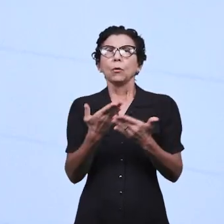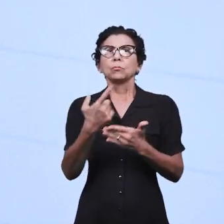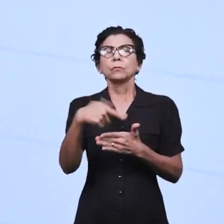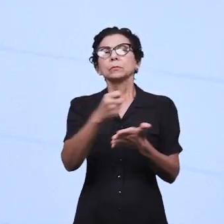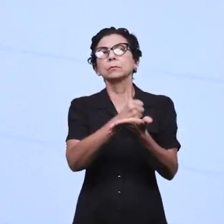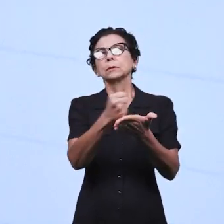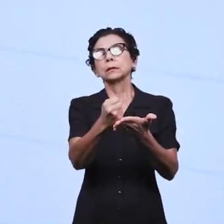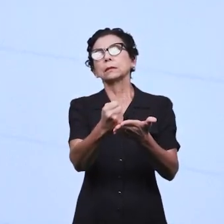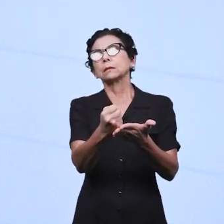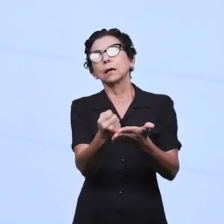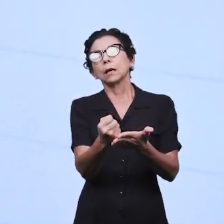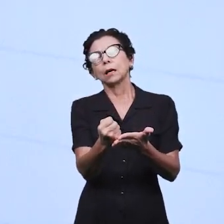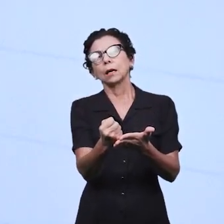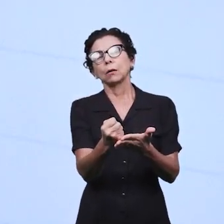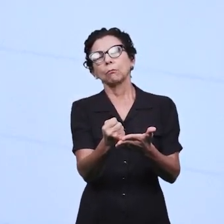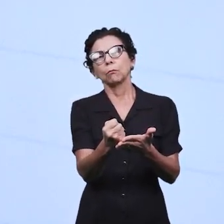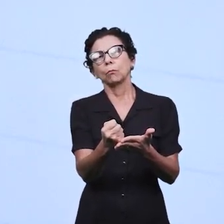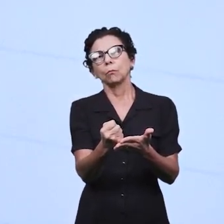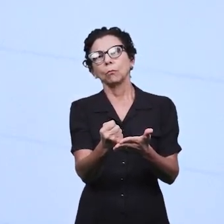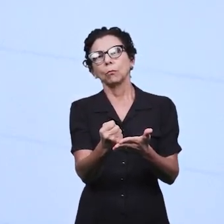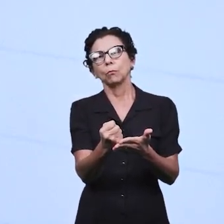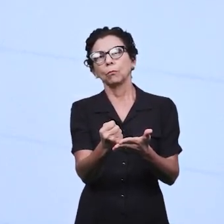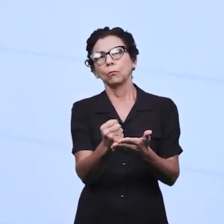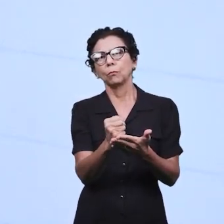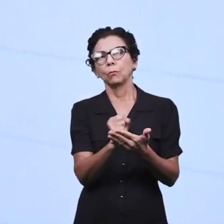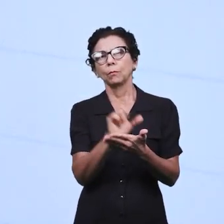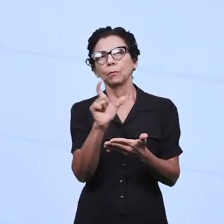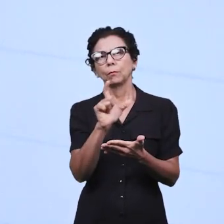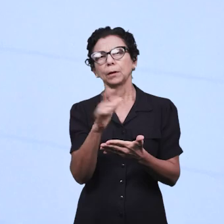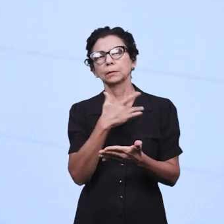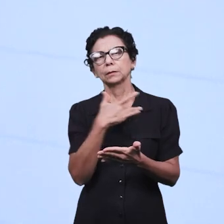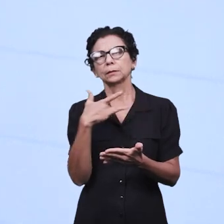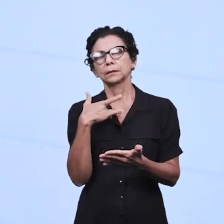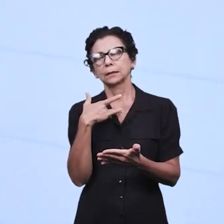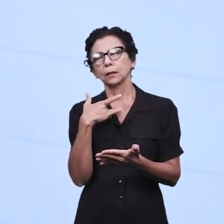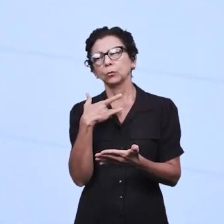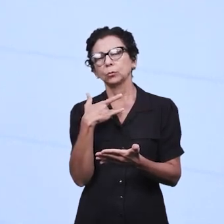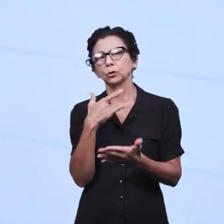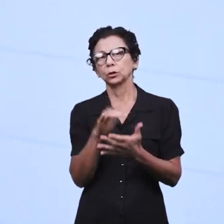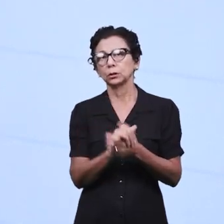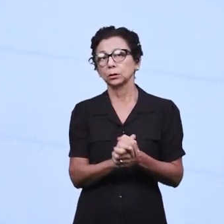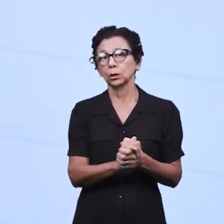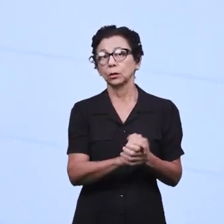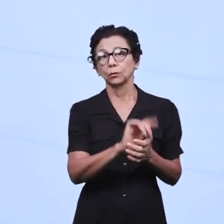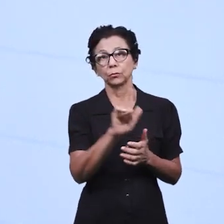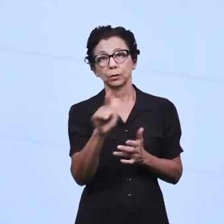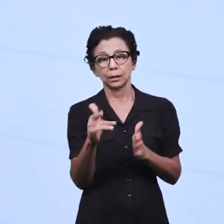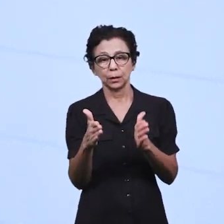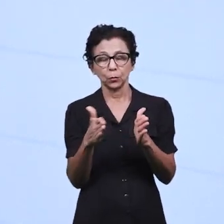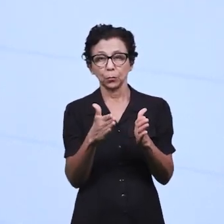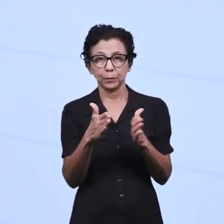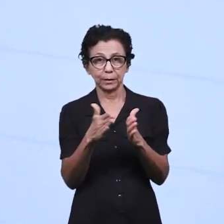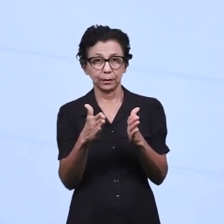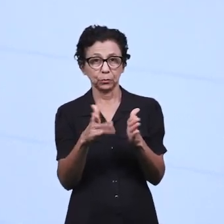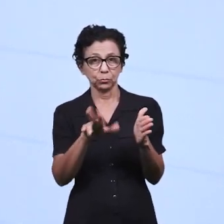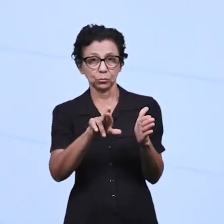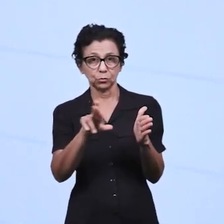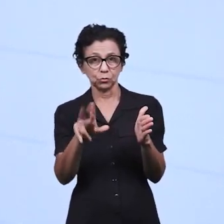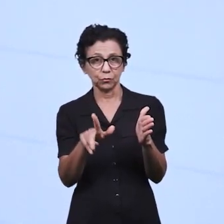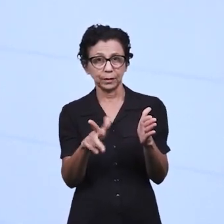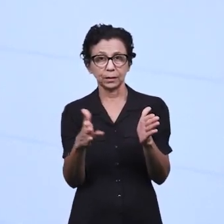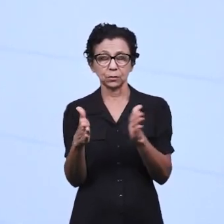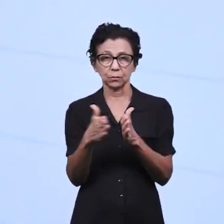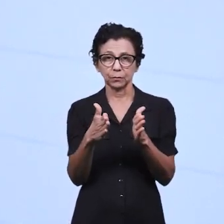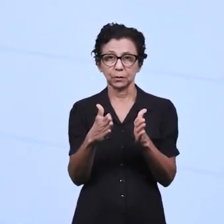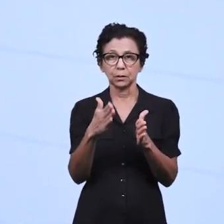minha doença grave, então eu vou ter uma carência diferenciada. Então, a carência ela é de 24 meses, eu já entro